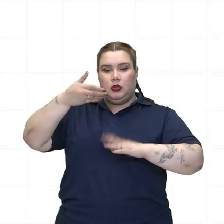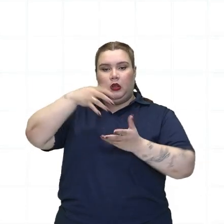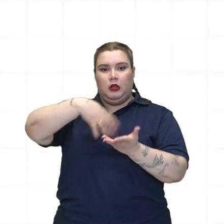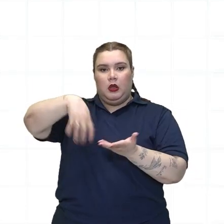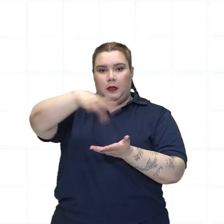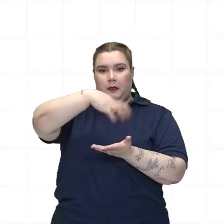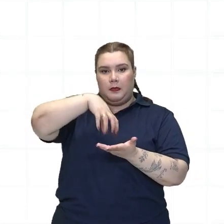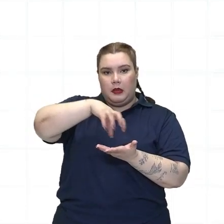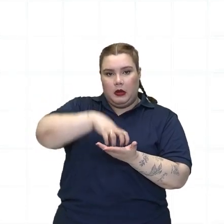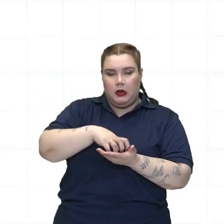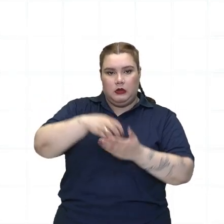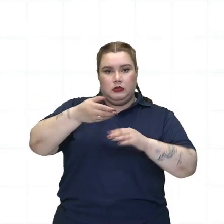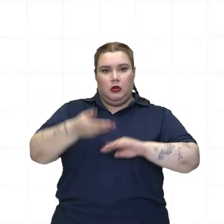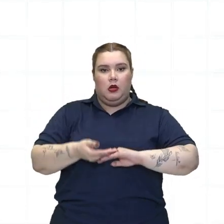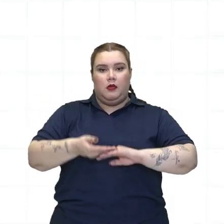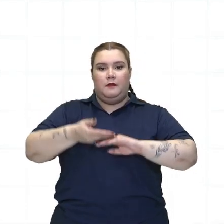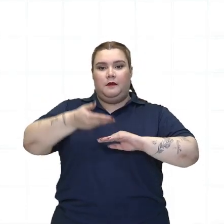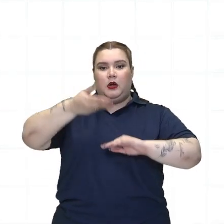Eu estou me afastando